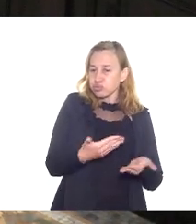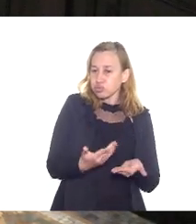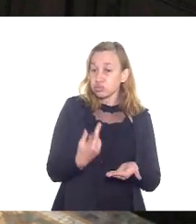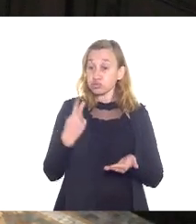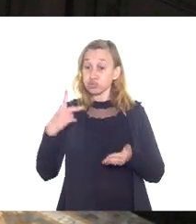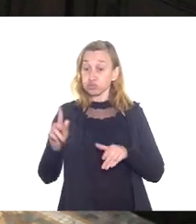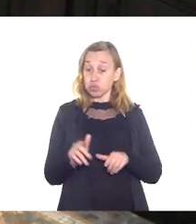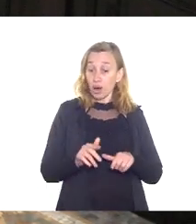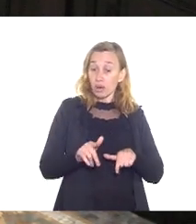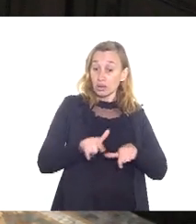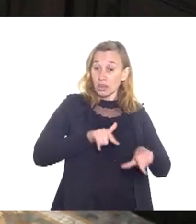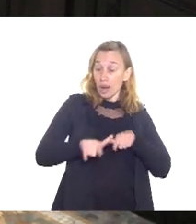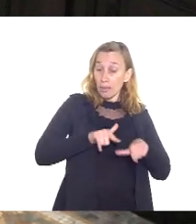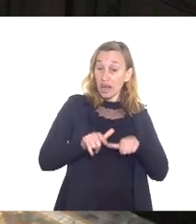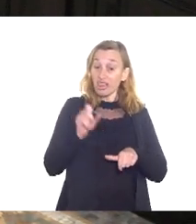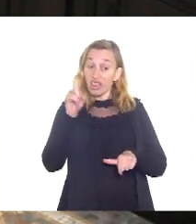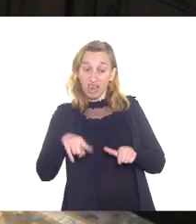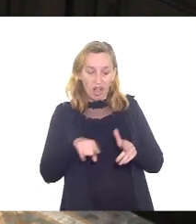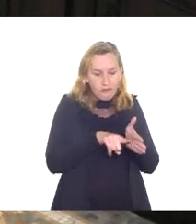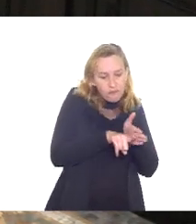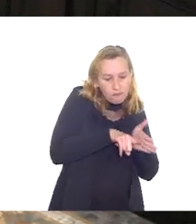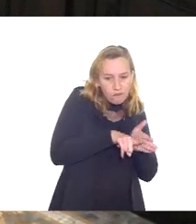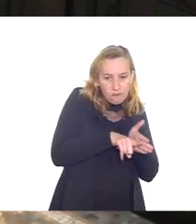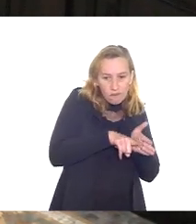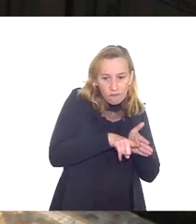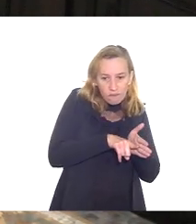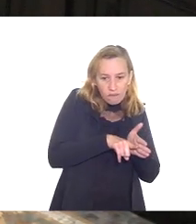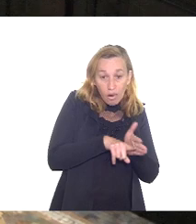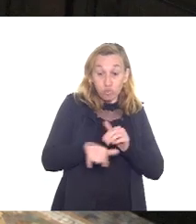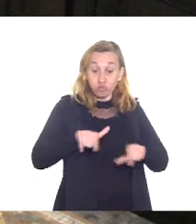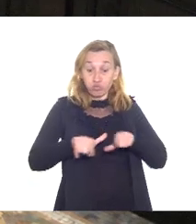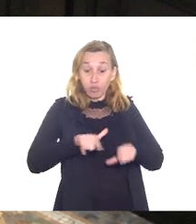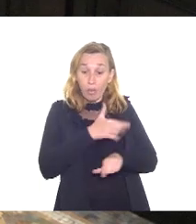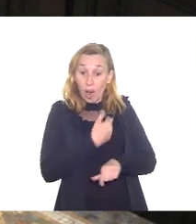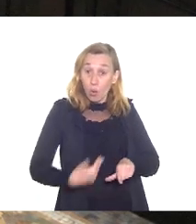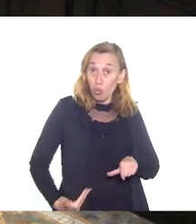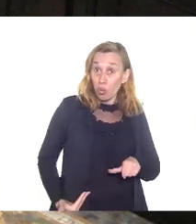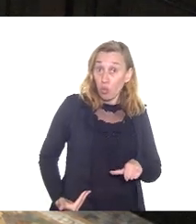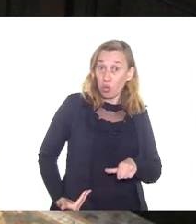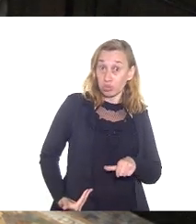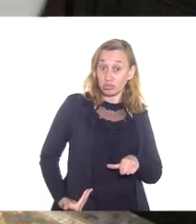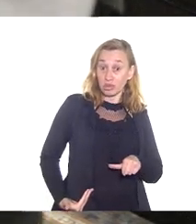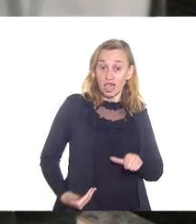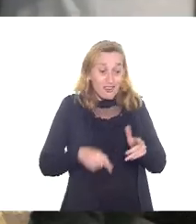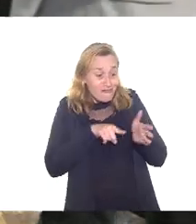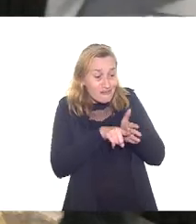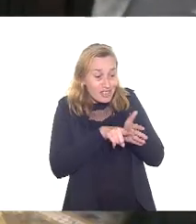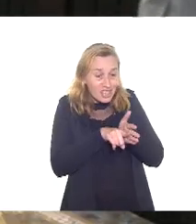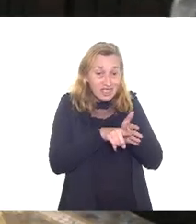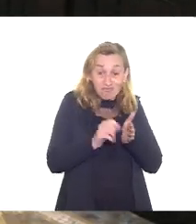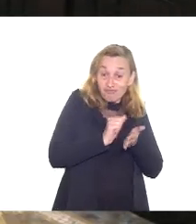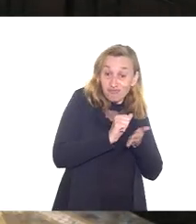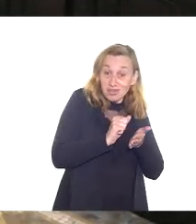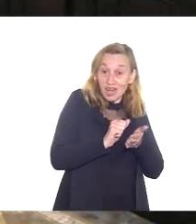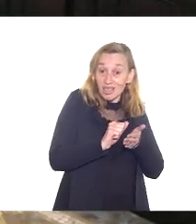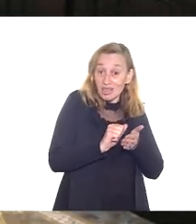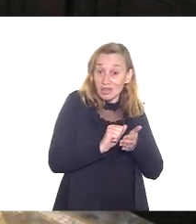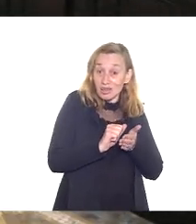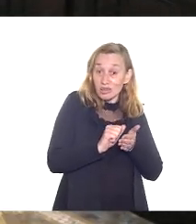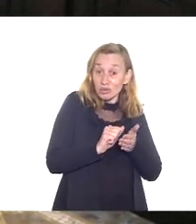fiscalização do serviço público, da fiscalização das atividades que